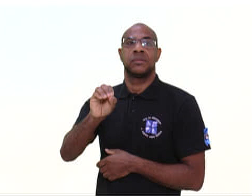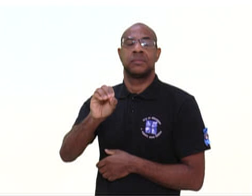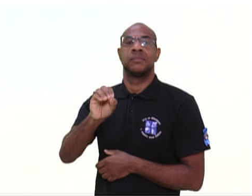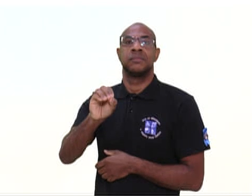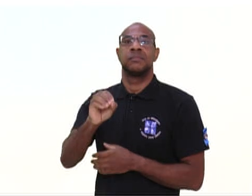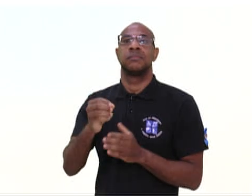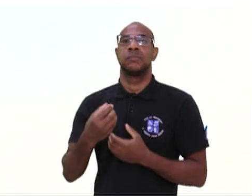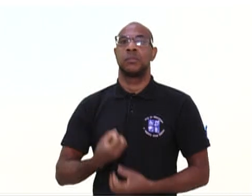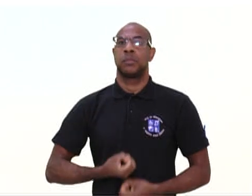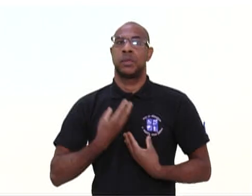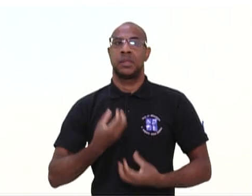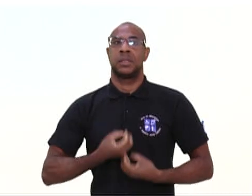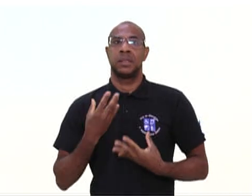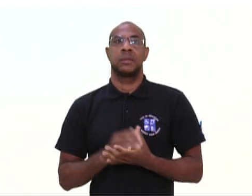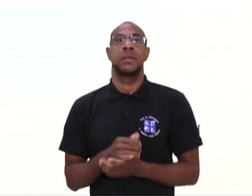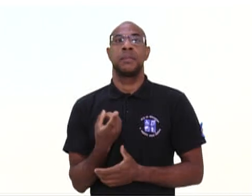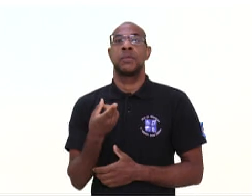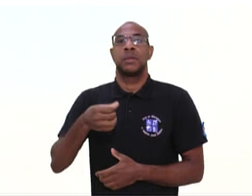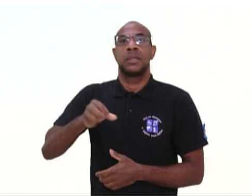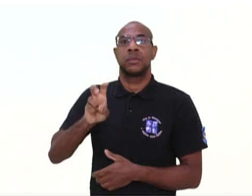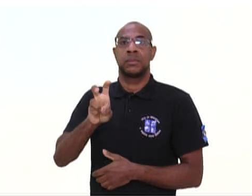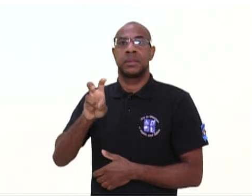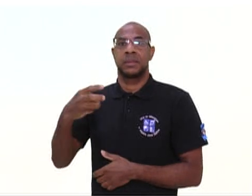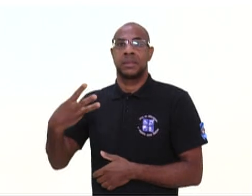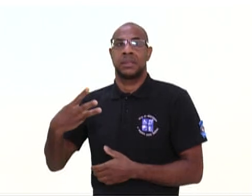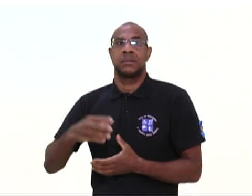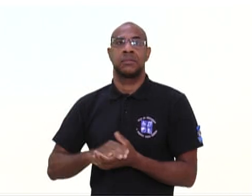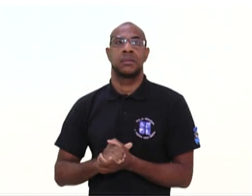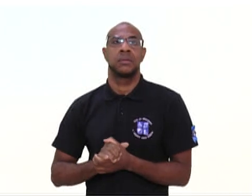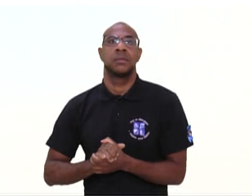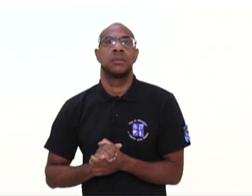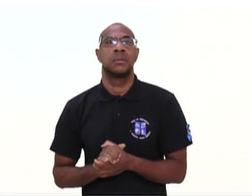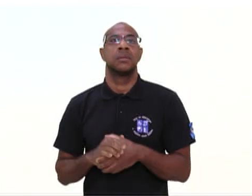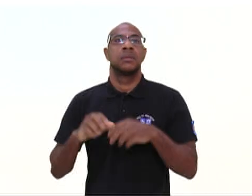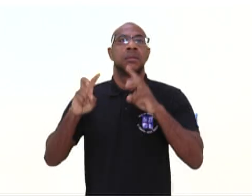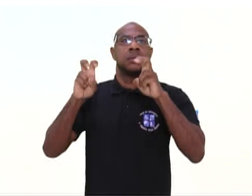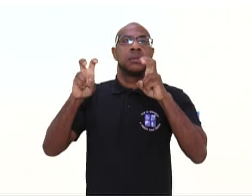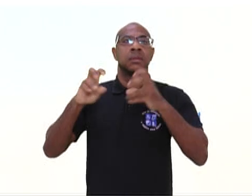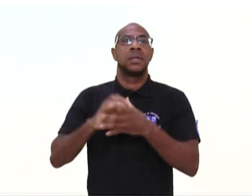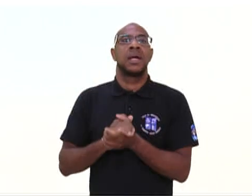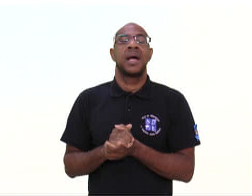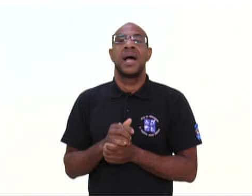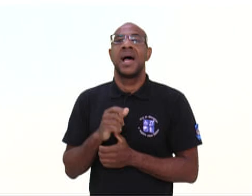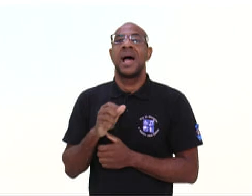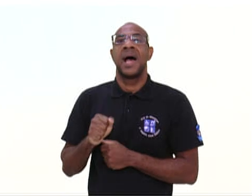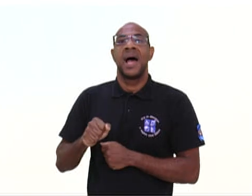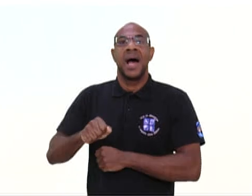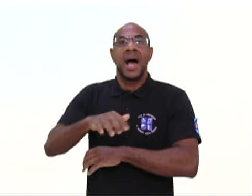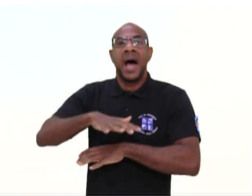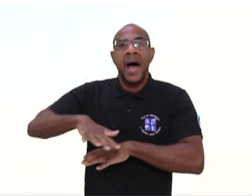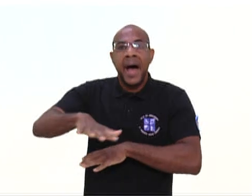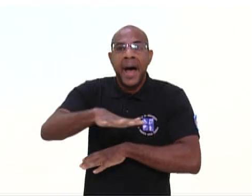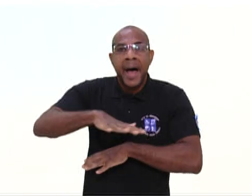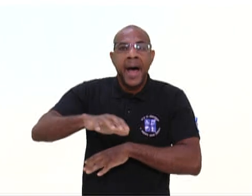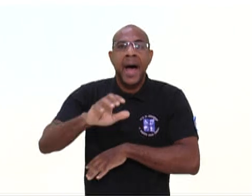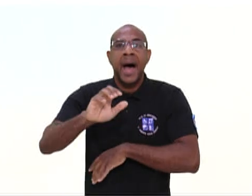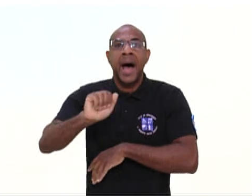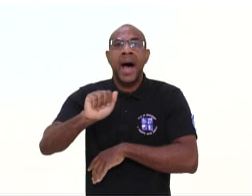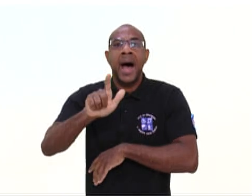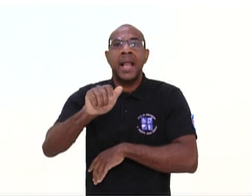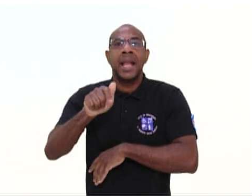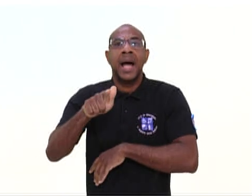cidade do Recife, 1953. Há um subtítulo, Da Lagoa da Estaca a Apolinário, é o